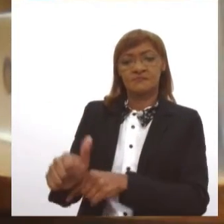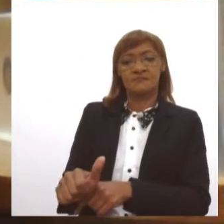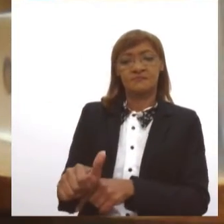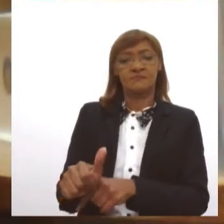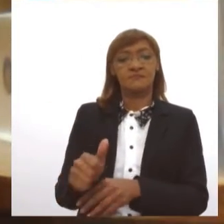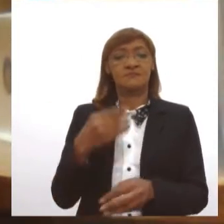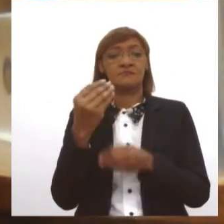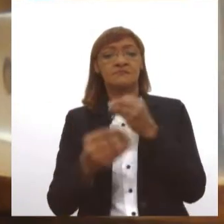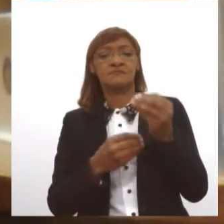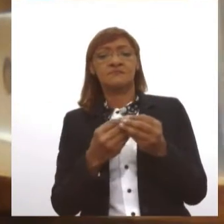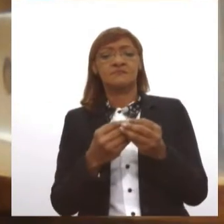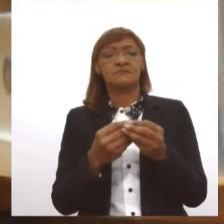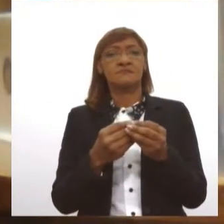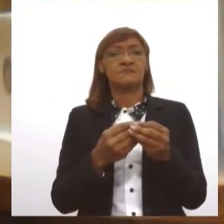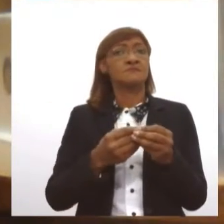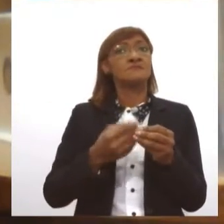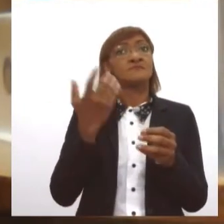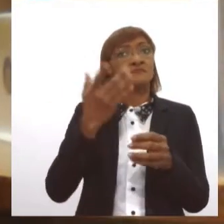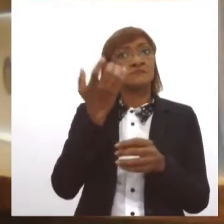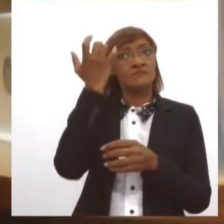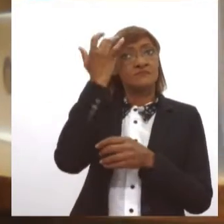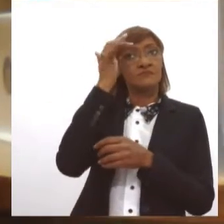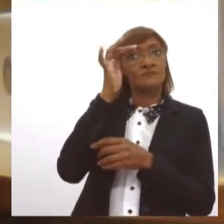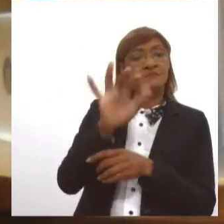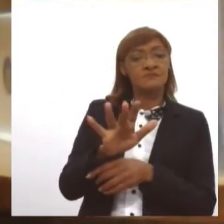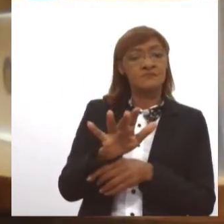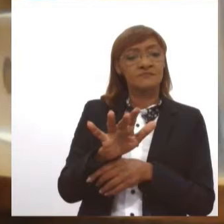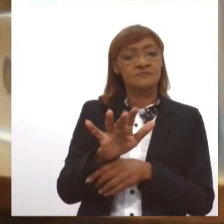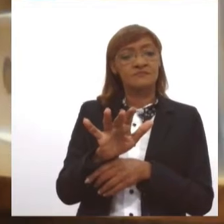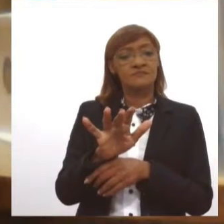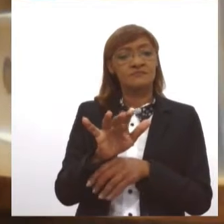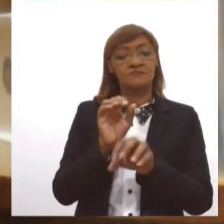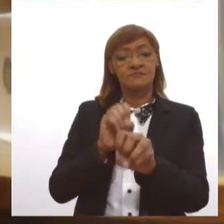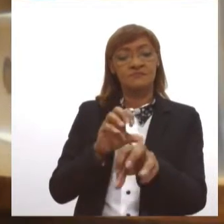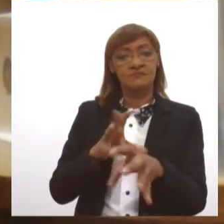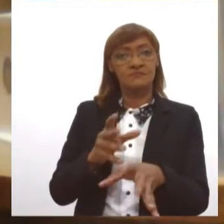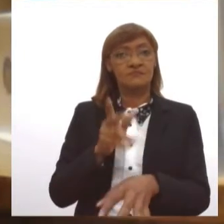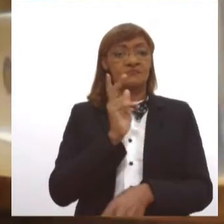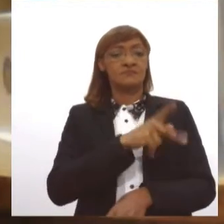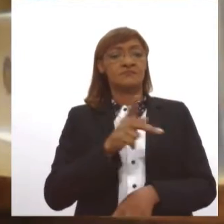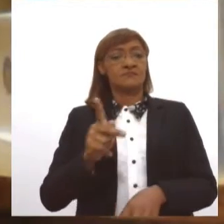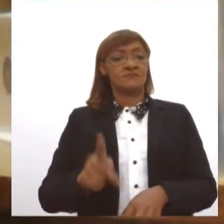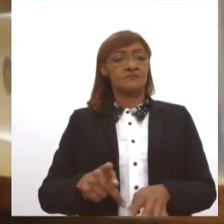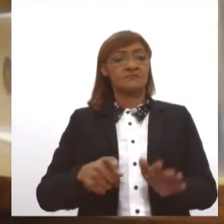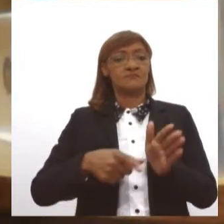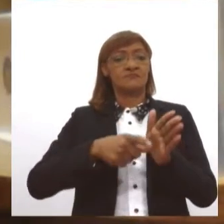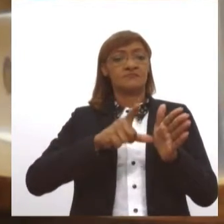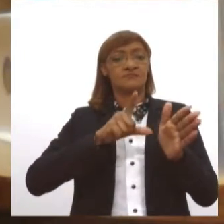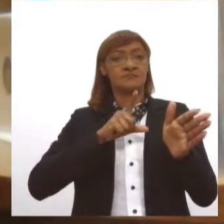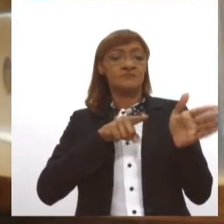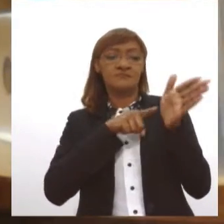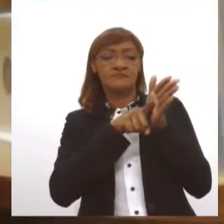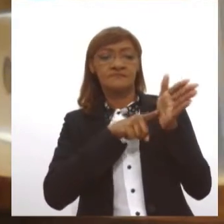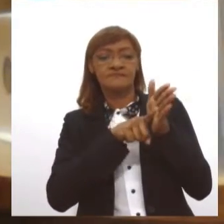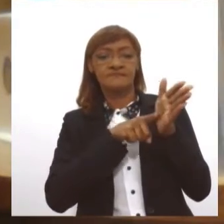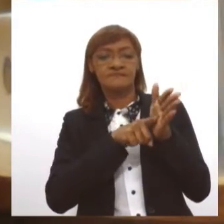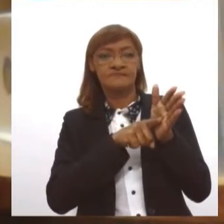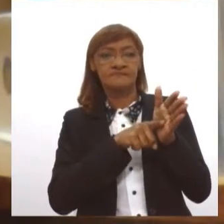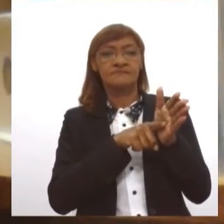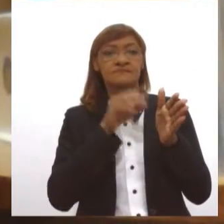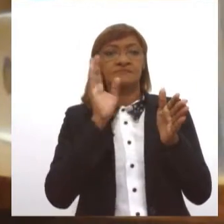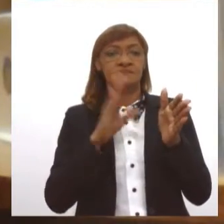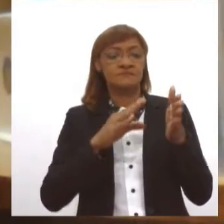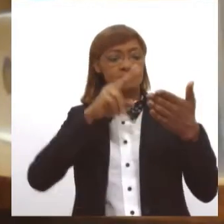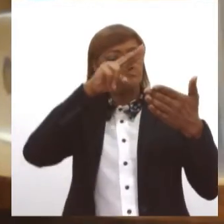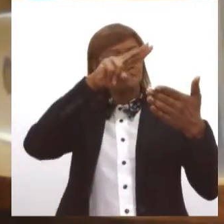primeiros 15 dias de aula desse aluno, a professora, a gente faz um estudo desses casos,